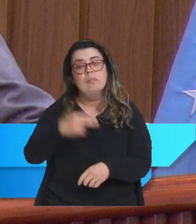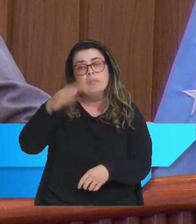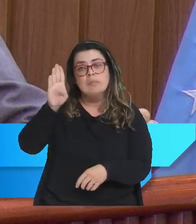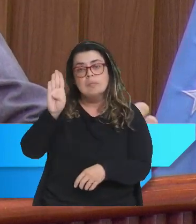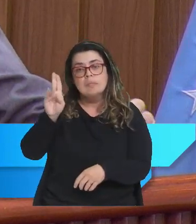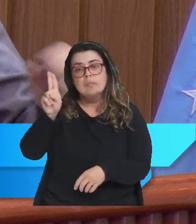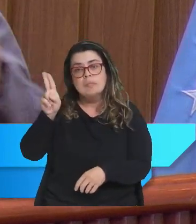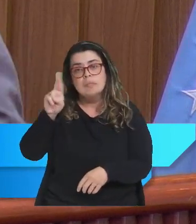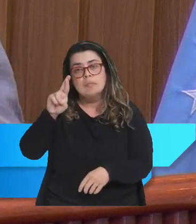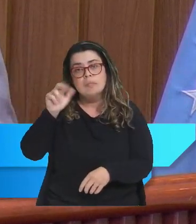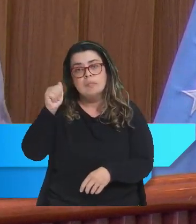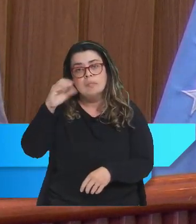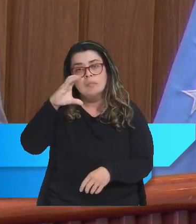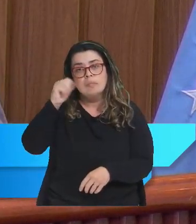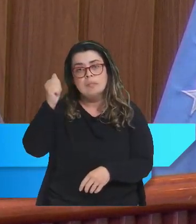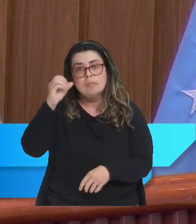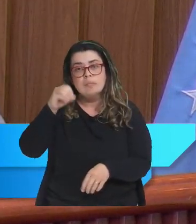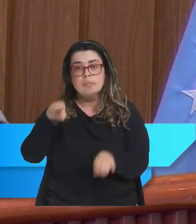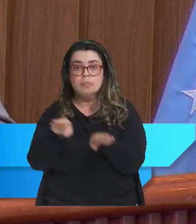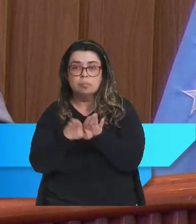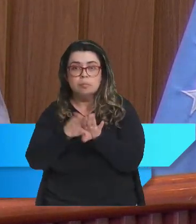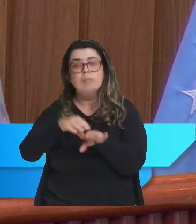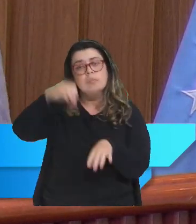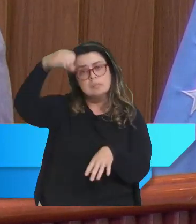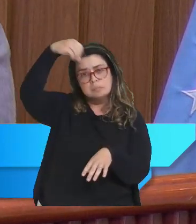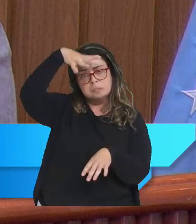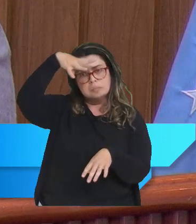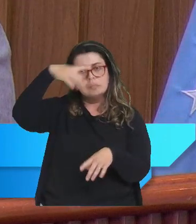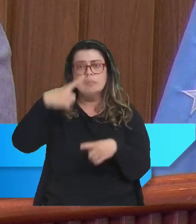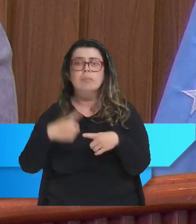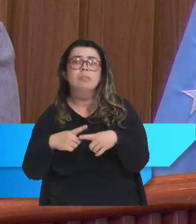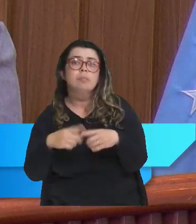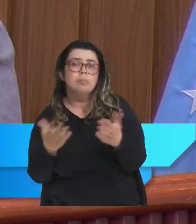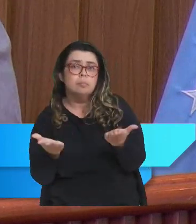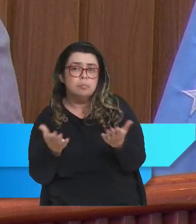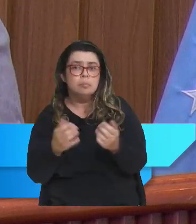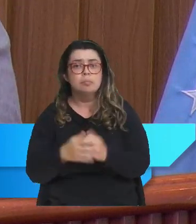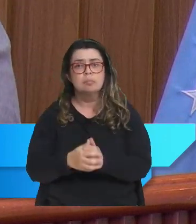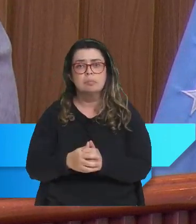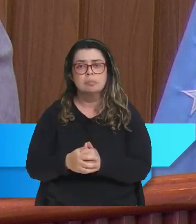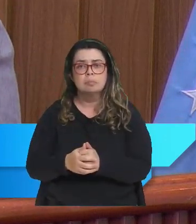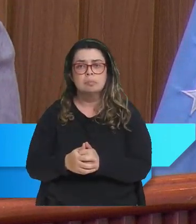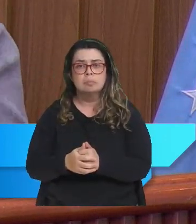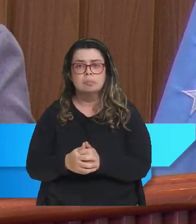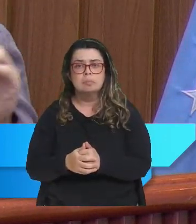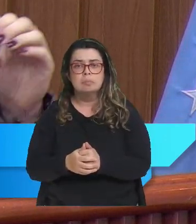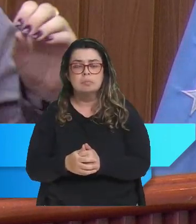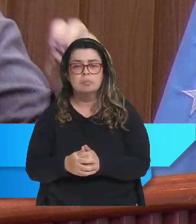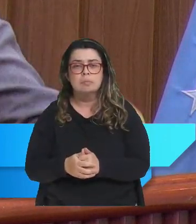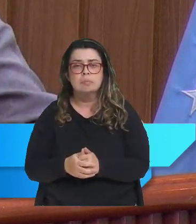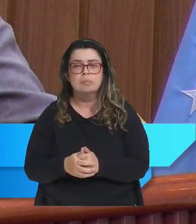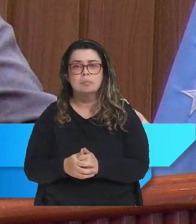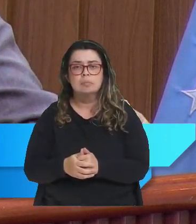Segurança e iluminação. Por quê? Tempos atrás, nós tivemos